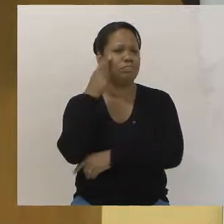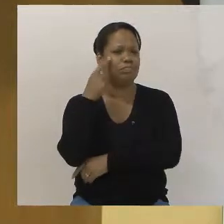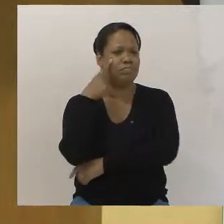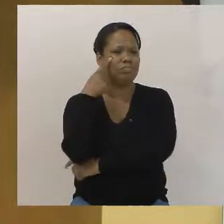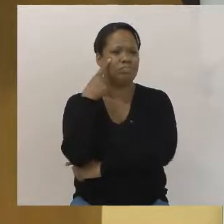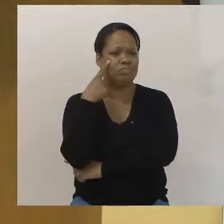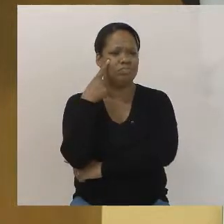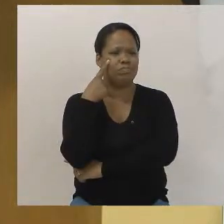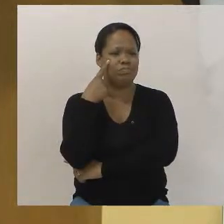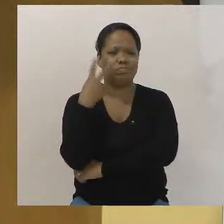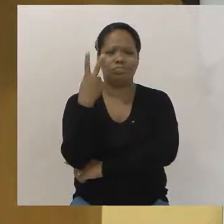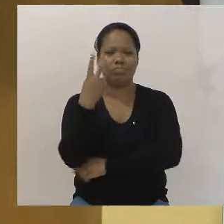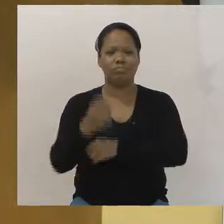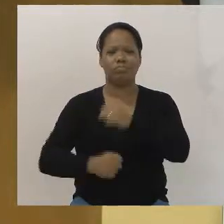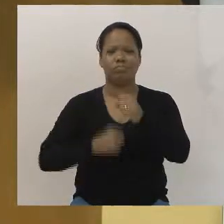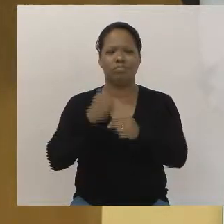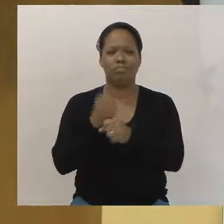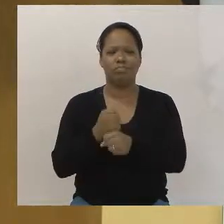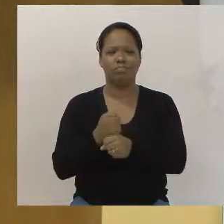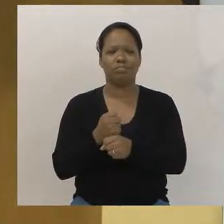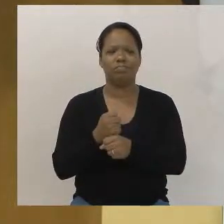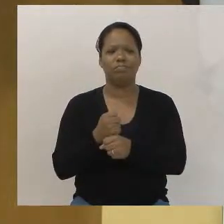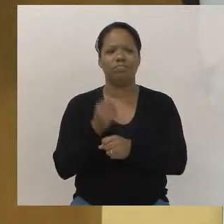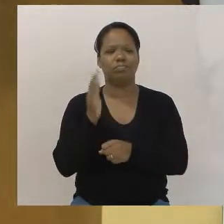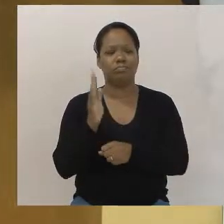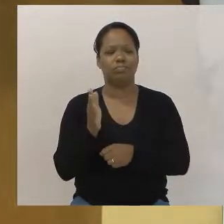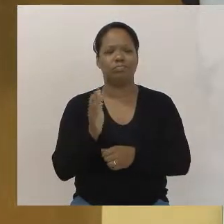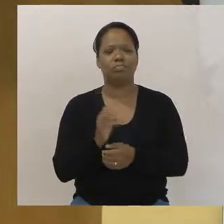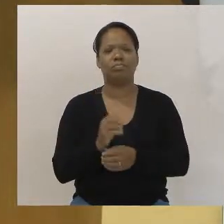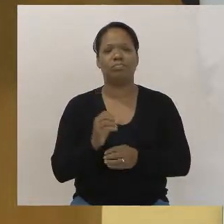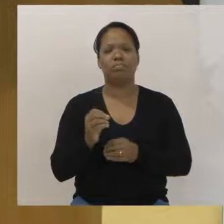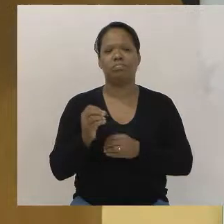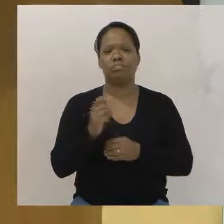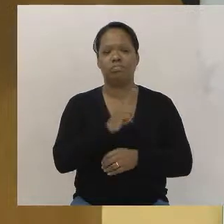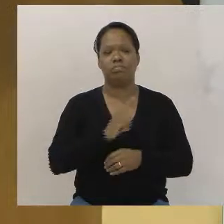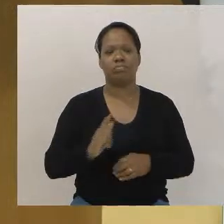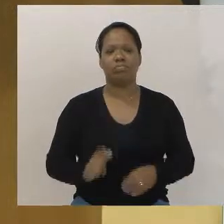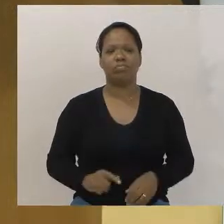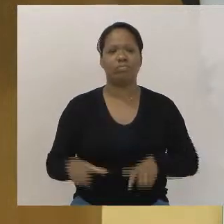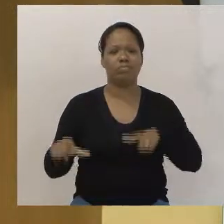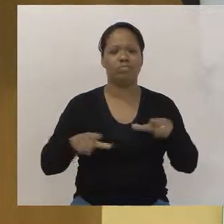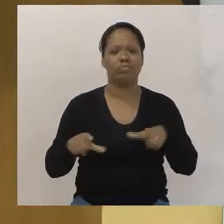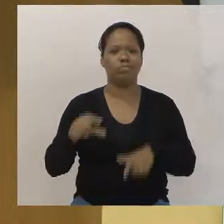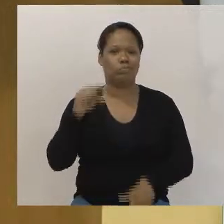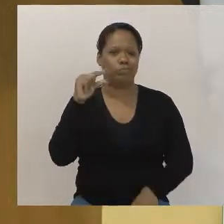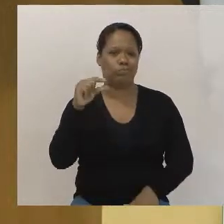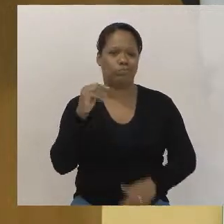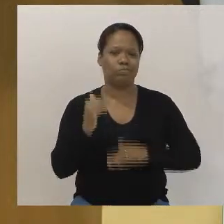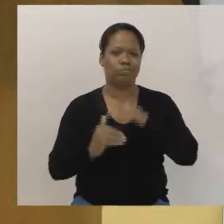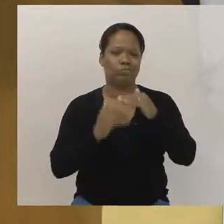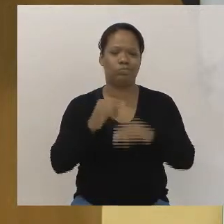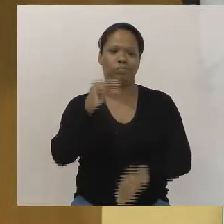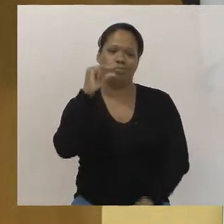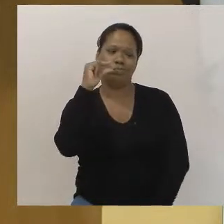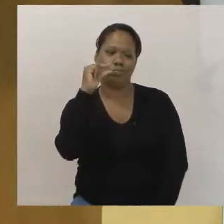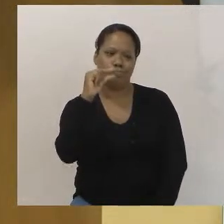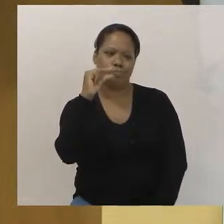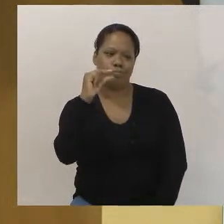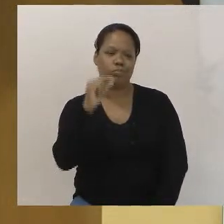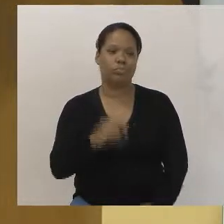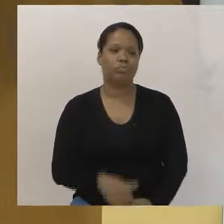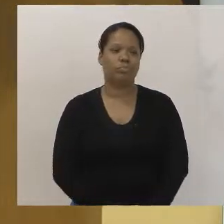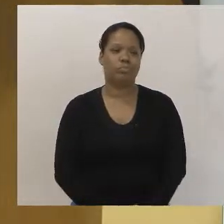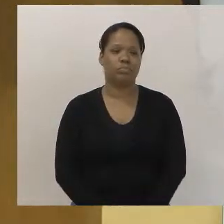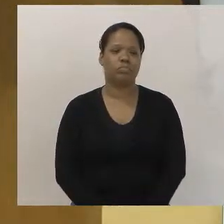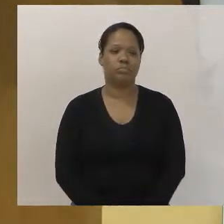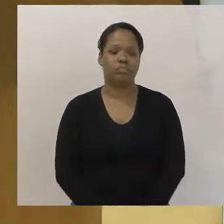considerando esses dois anos e meio de governo na questão da infraestrutura pouca coisa mudou pouca coisa dor e essa peça que hoje